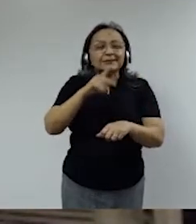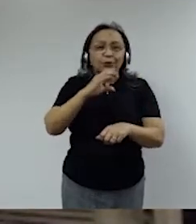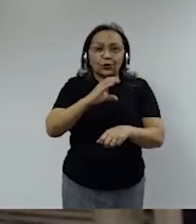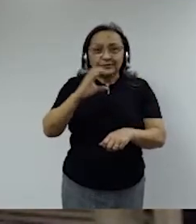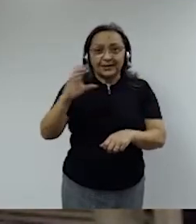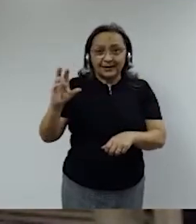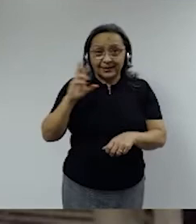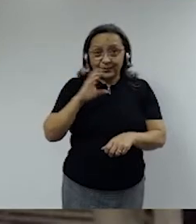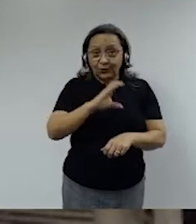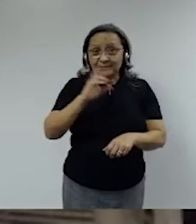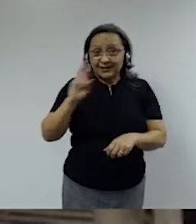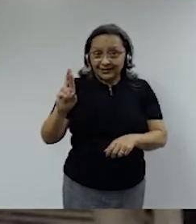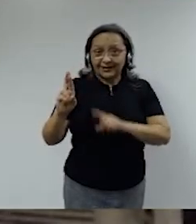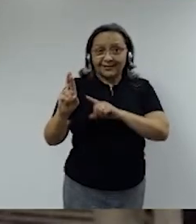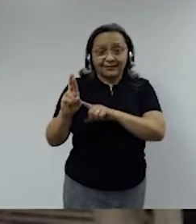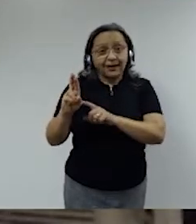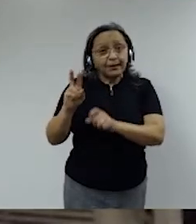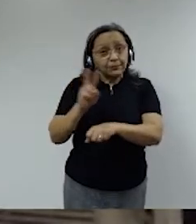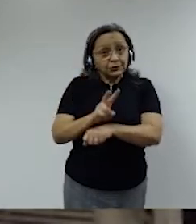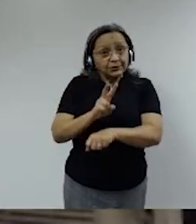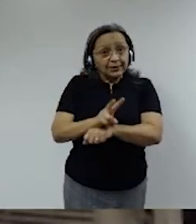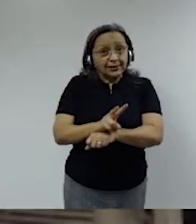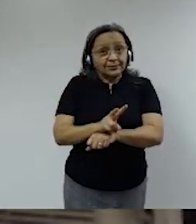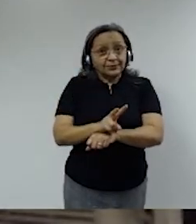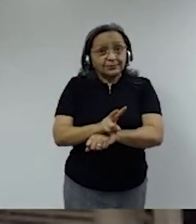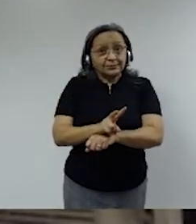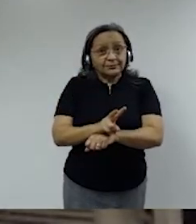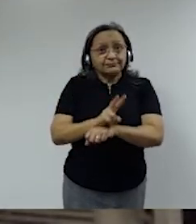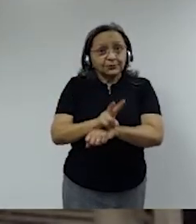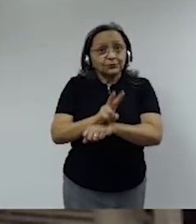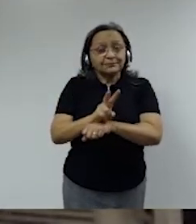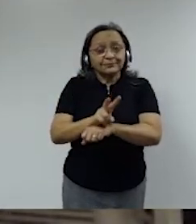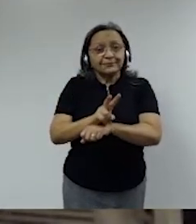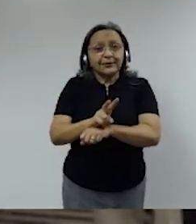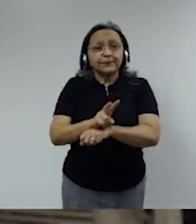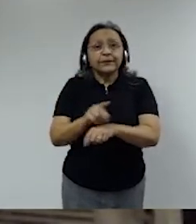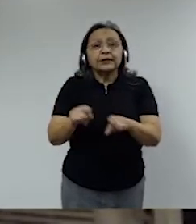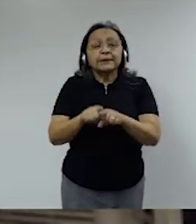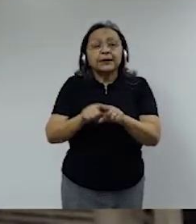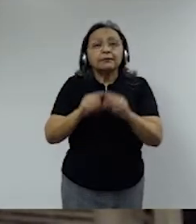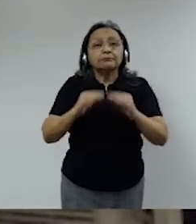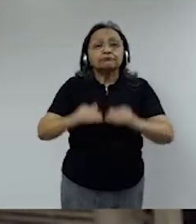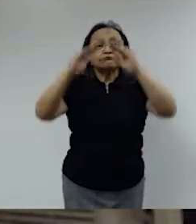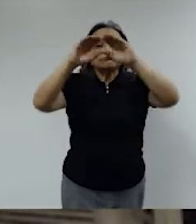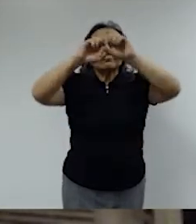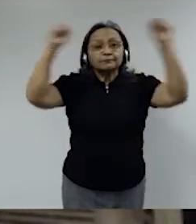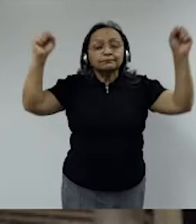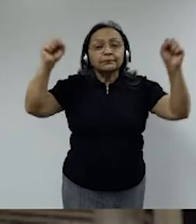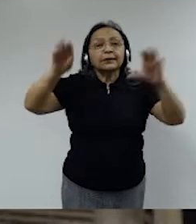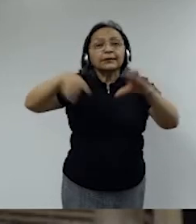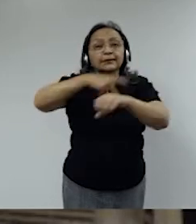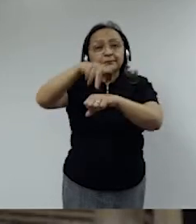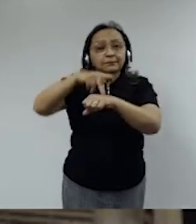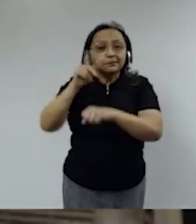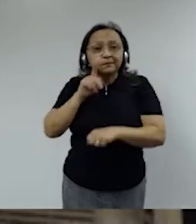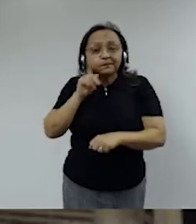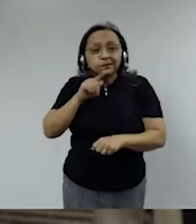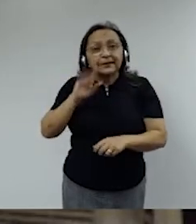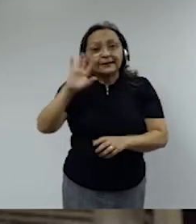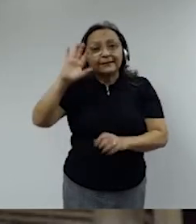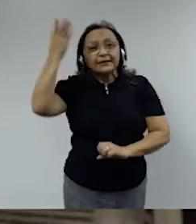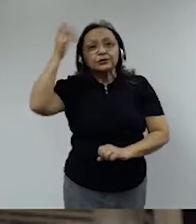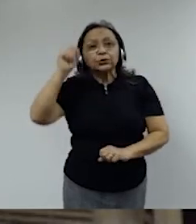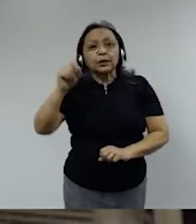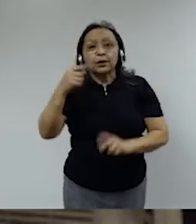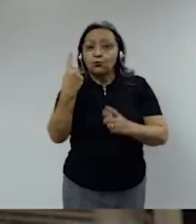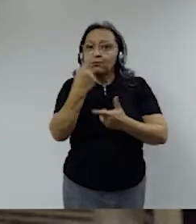Comissão Interamericana de Direitos Humanos e pode ir à Corte Interamericana de Direitos Humanos. E a Corte Interamericana decidiu um